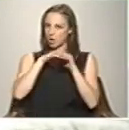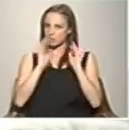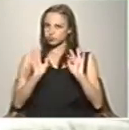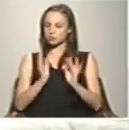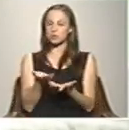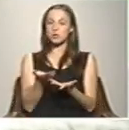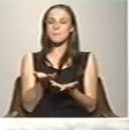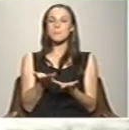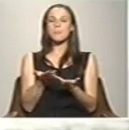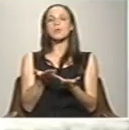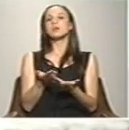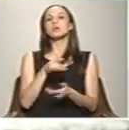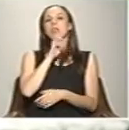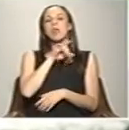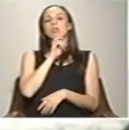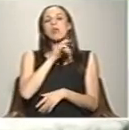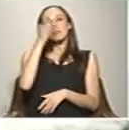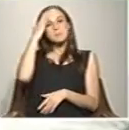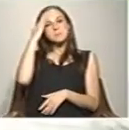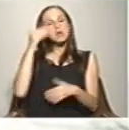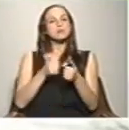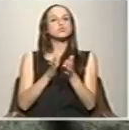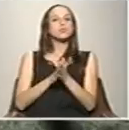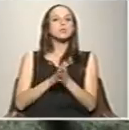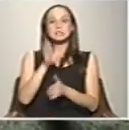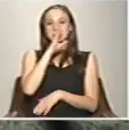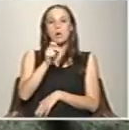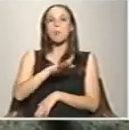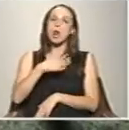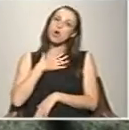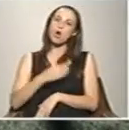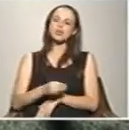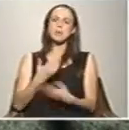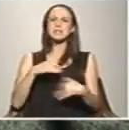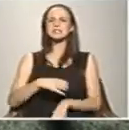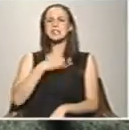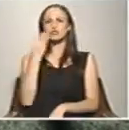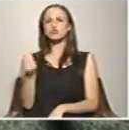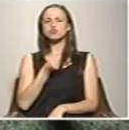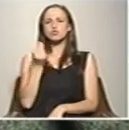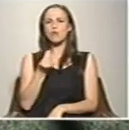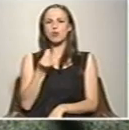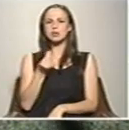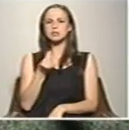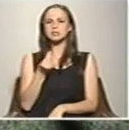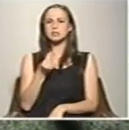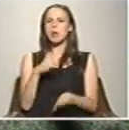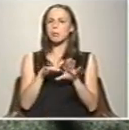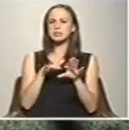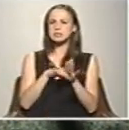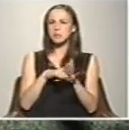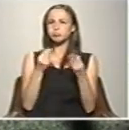só conseguimos potenciar todas as capacidades que temos quando estamos numa área que gostamos. Mas sentes os jovens muito envolvidos, pouco ou mais ou